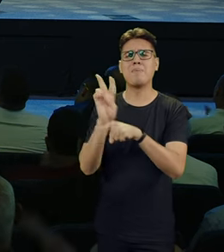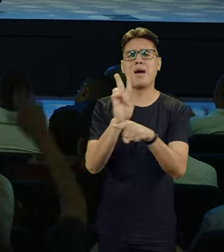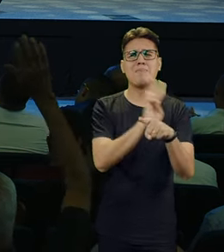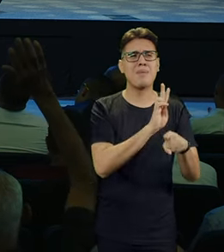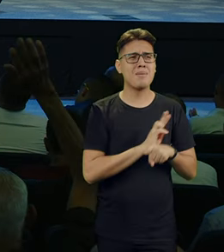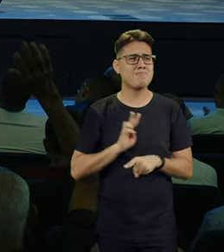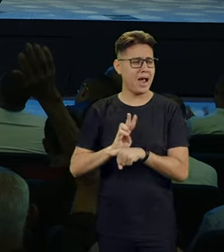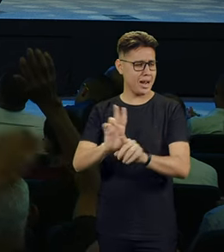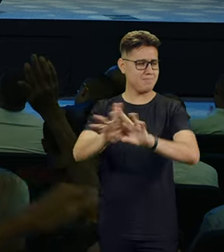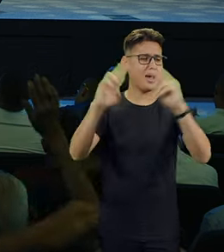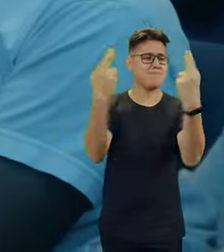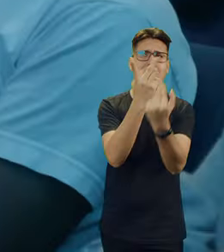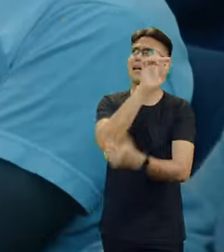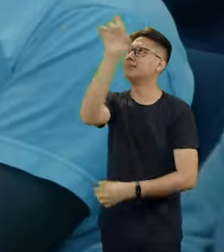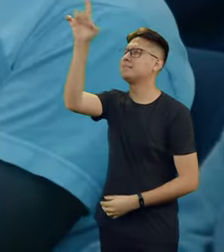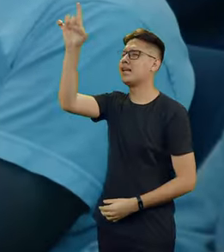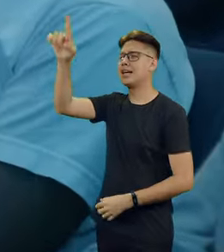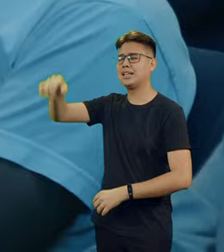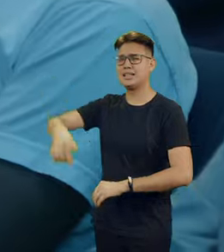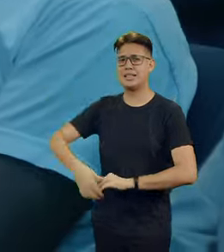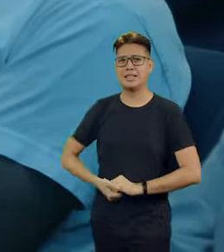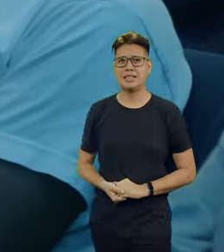as causas do reino.